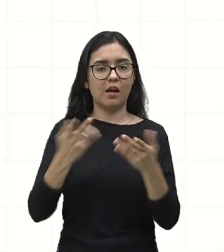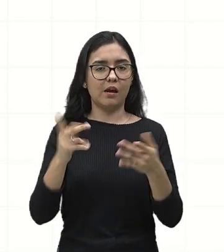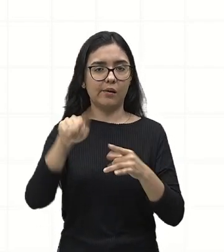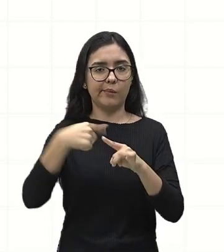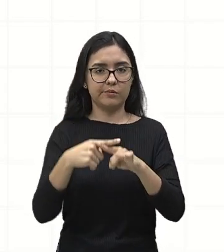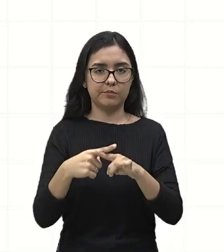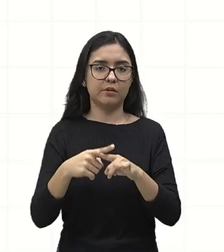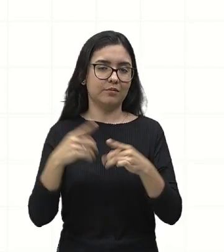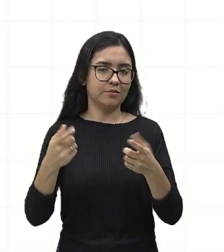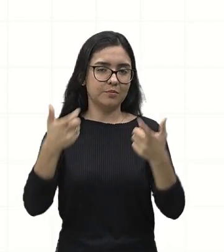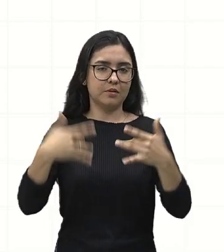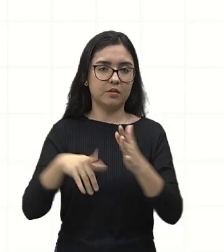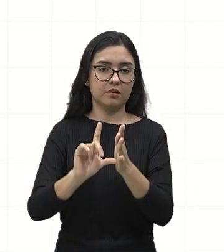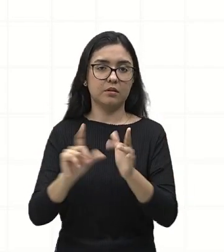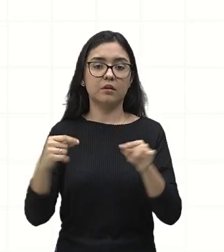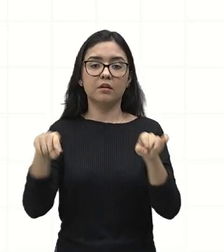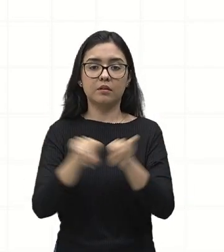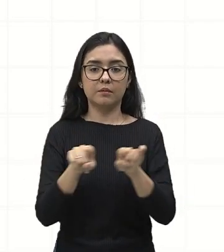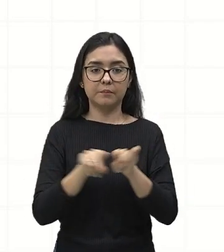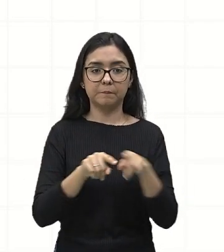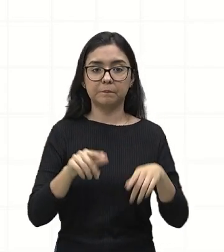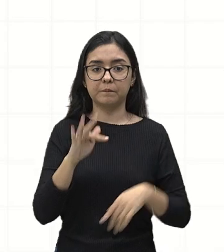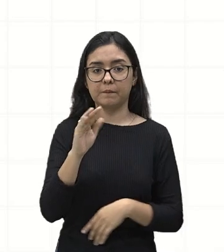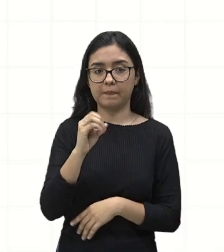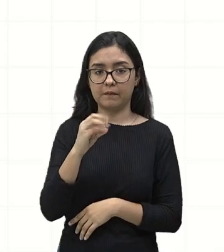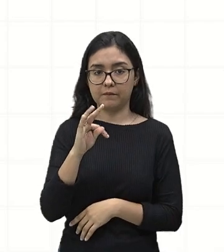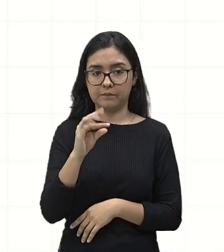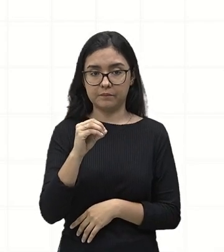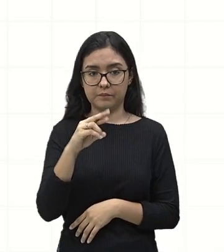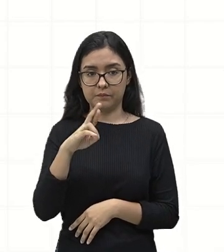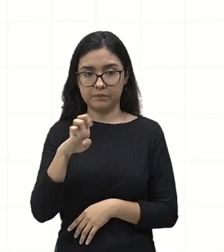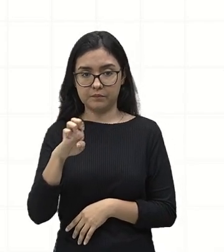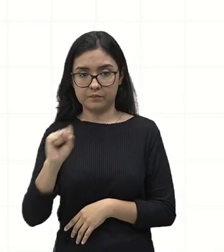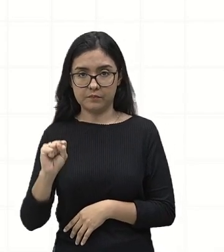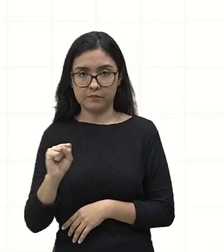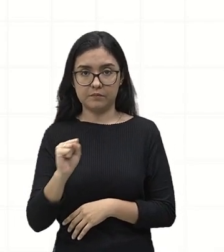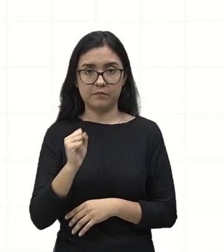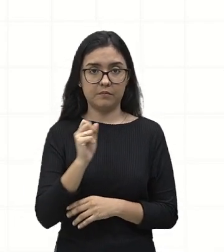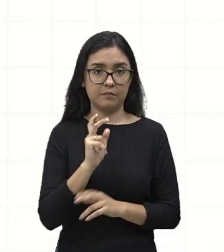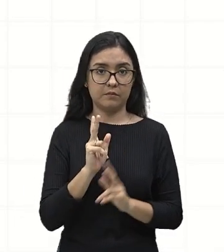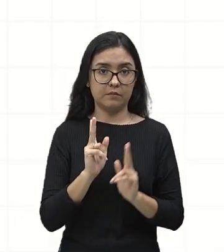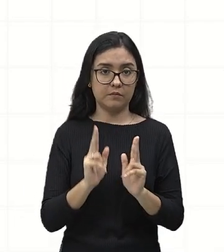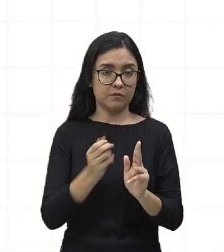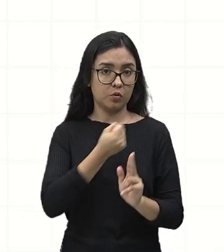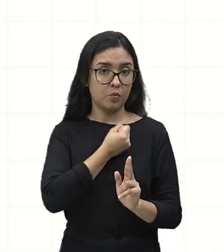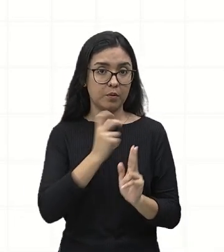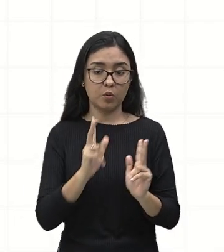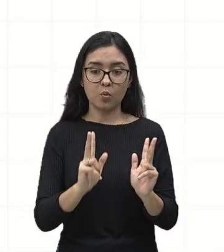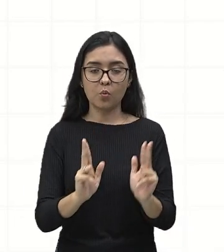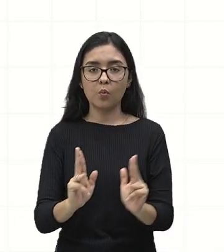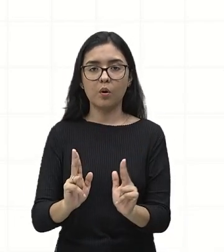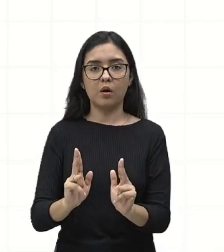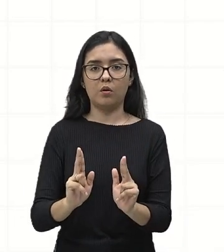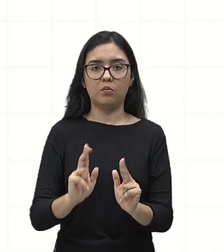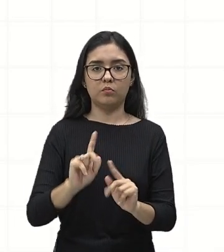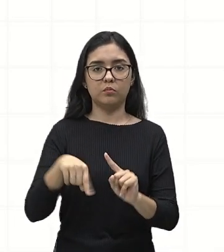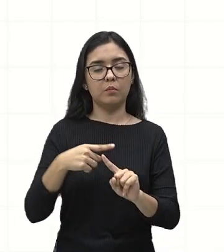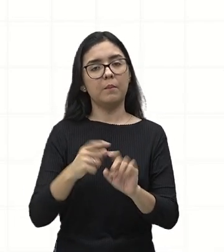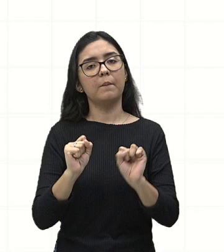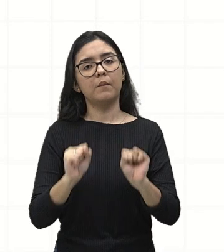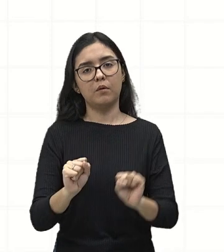né? Fatores iguais, que são os números que estão sendo multiplicados. Então, seja um número